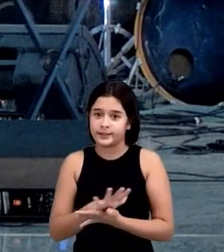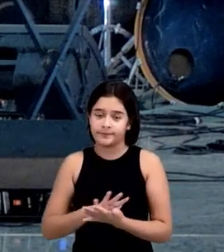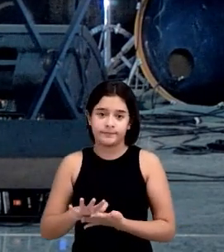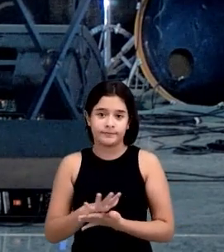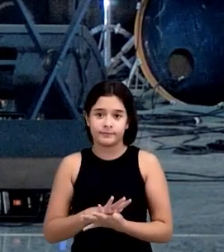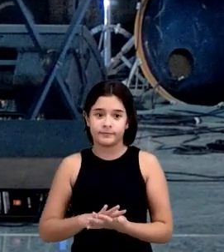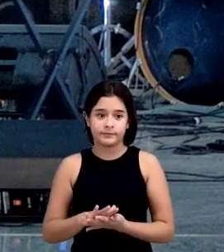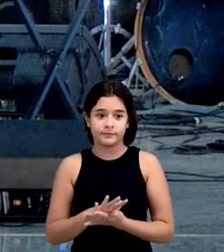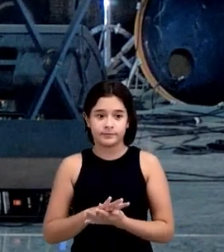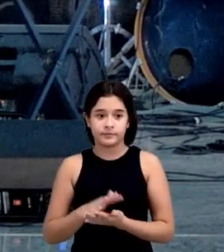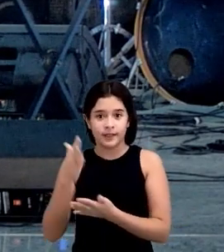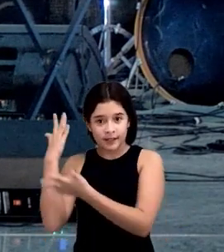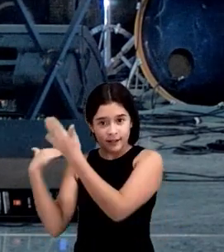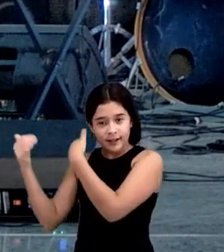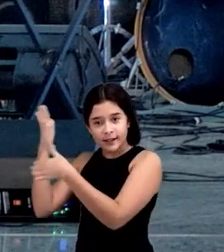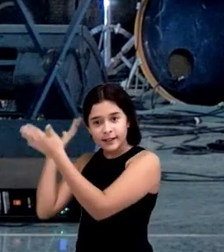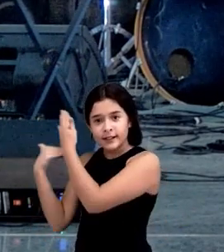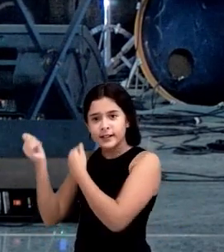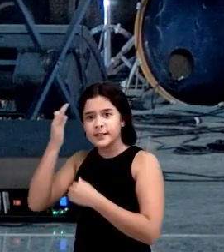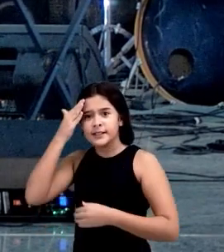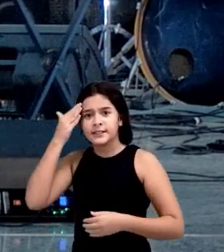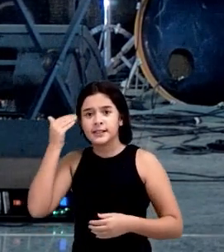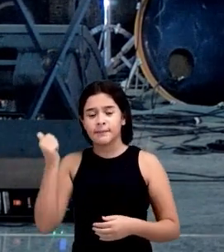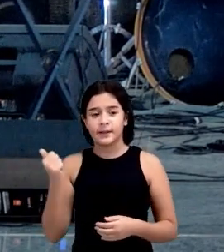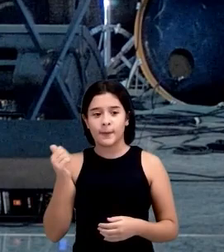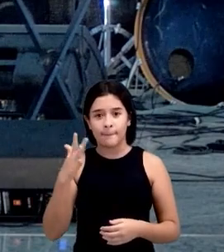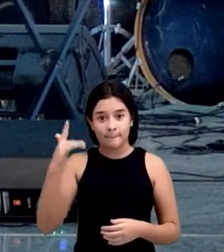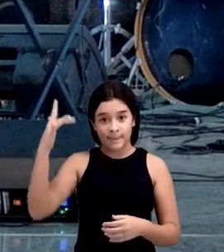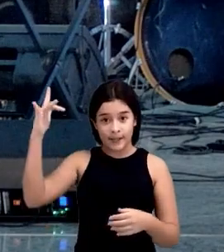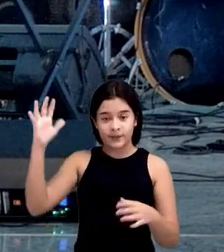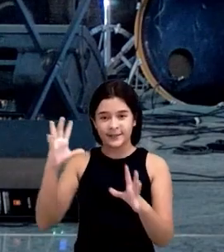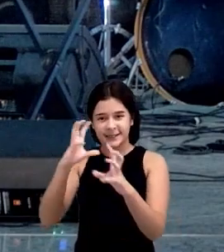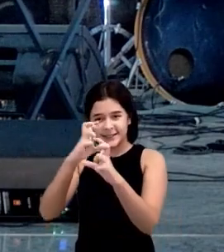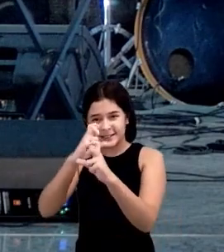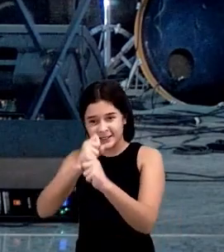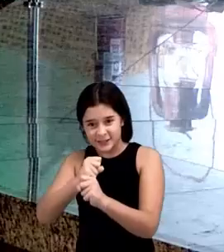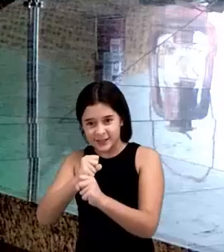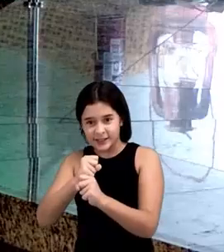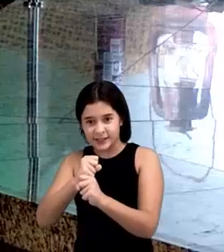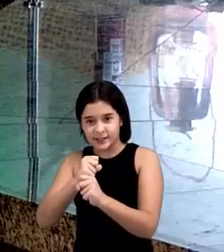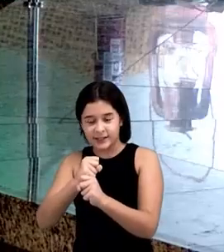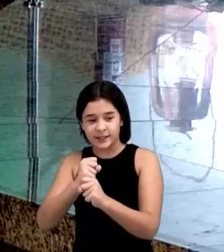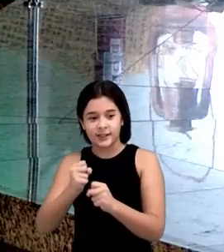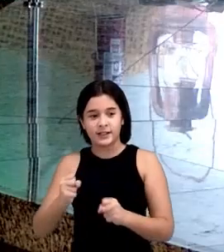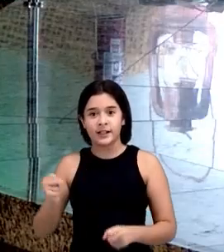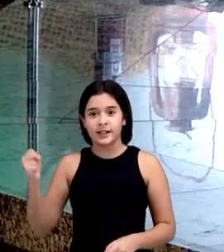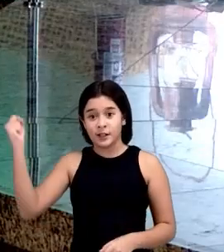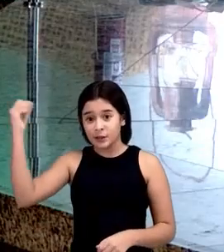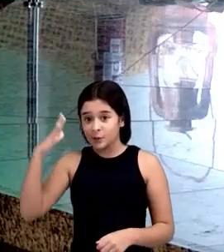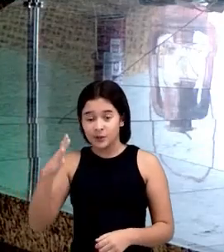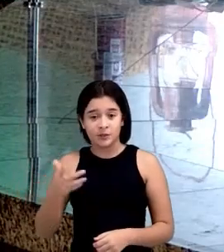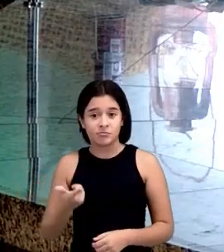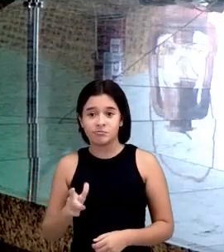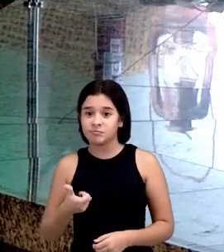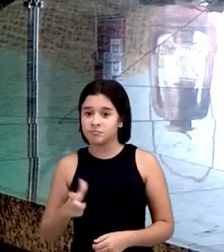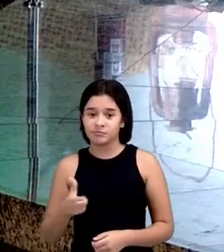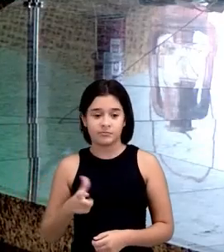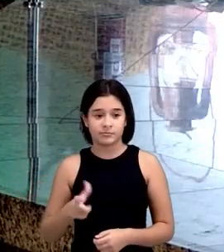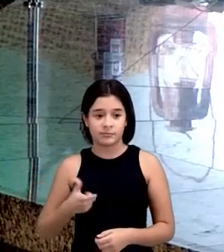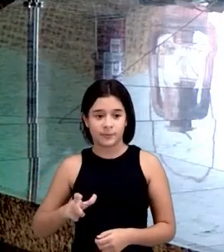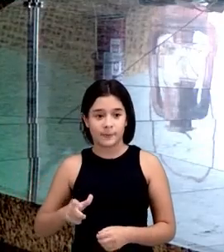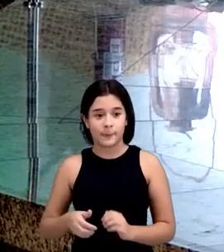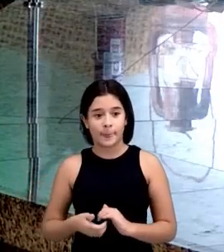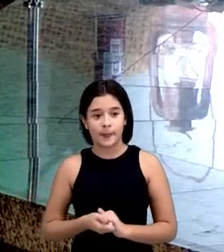luz para o cotidiano deles. A gente perdeu isso, porque a tecnologia tirou essa experiência de nós. Quando anoitece, os sensores já entram em